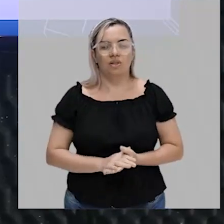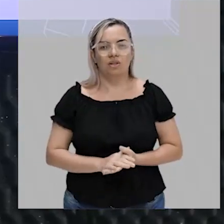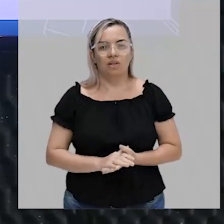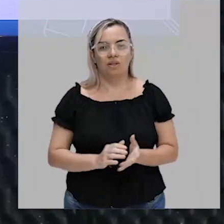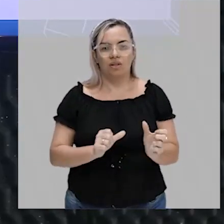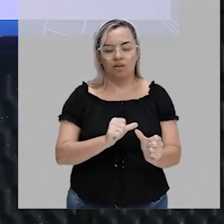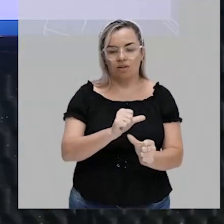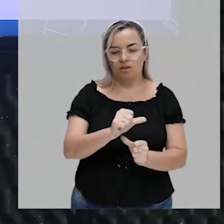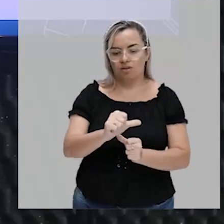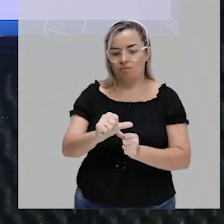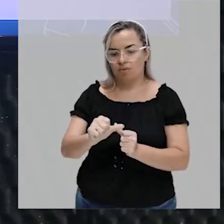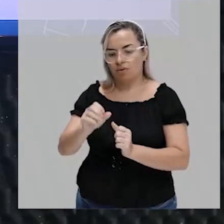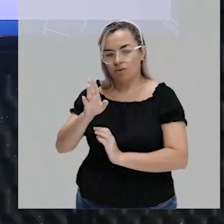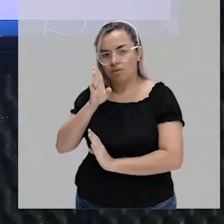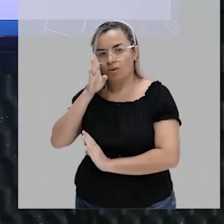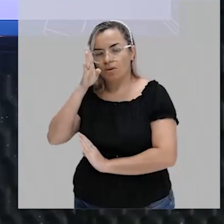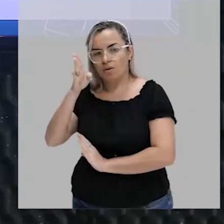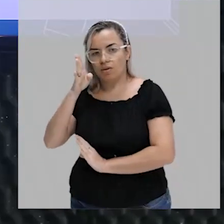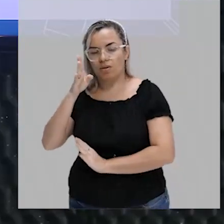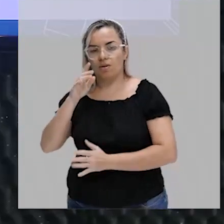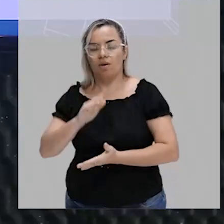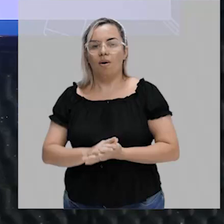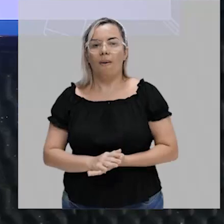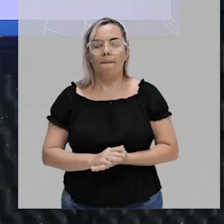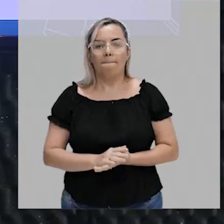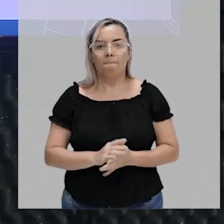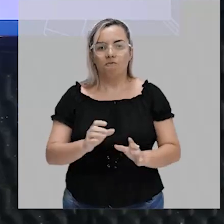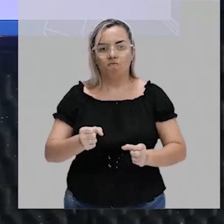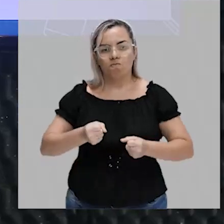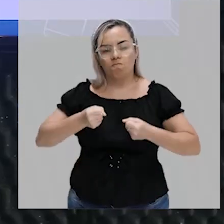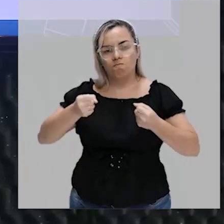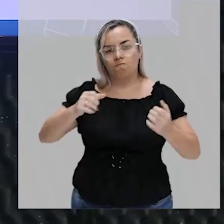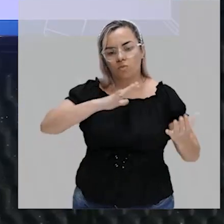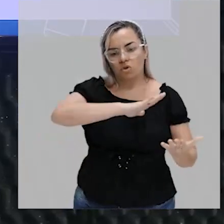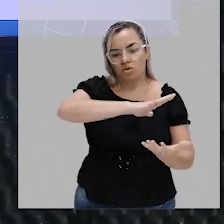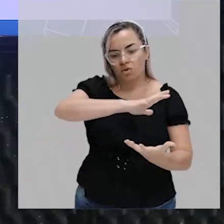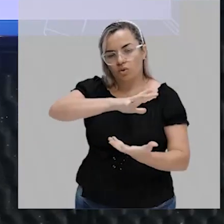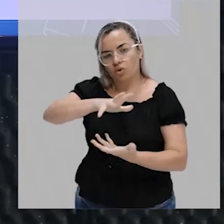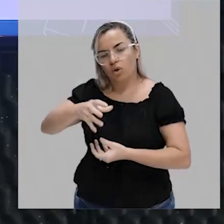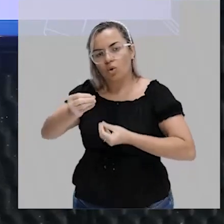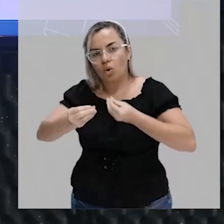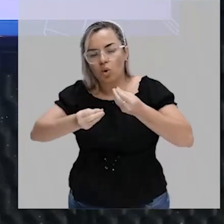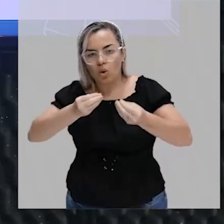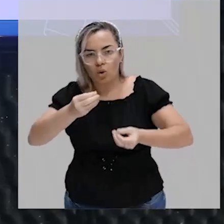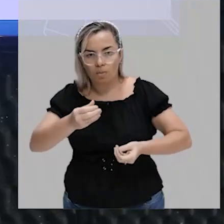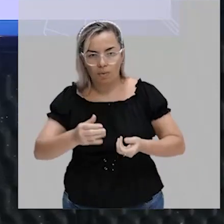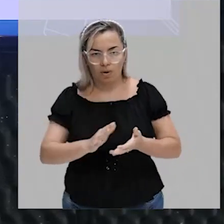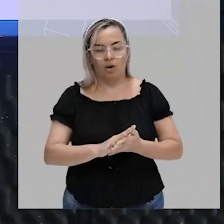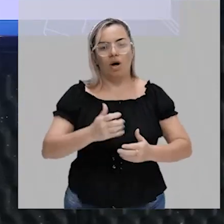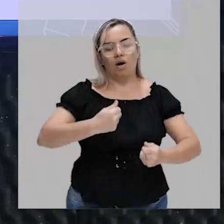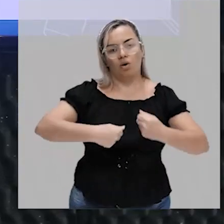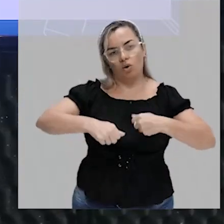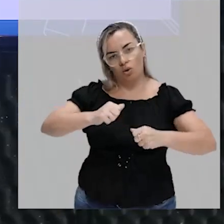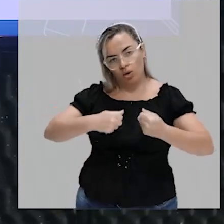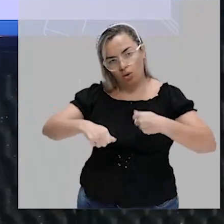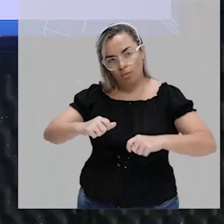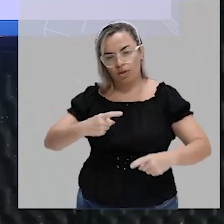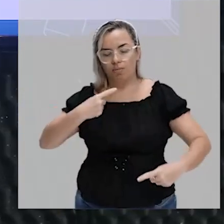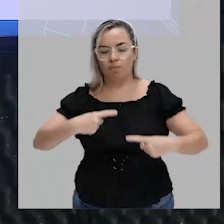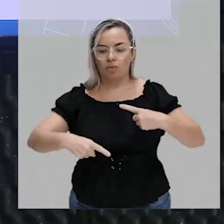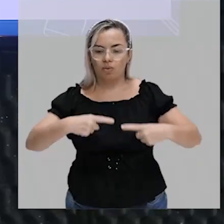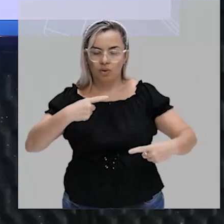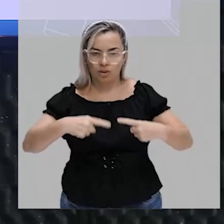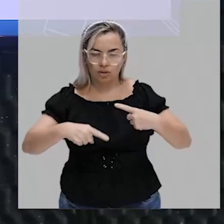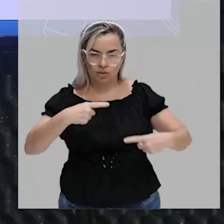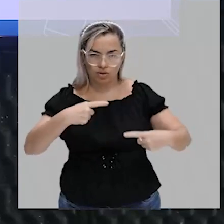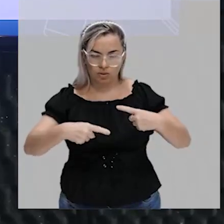a principal potência mundial. Principal potência econômica, principal potência política,